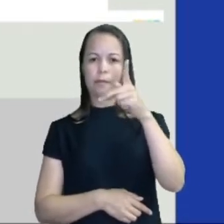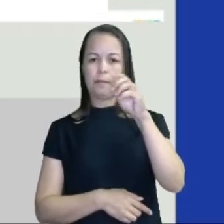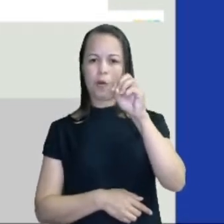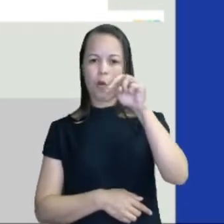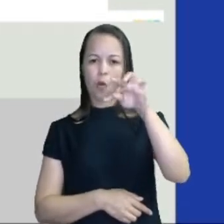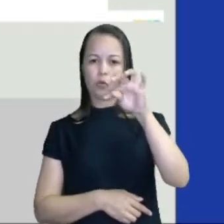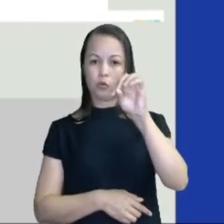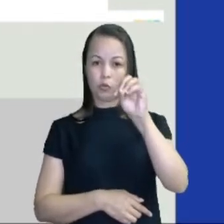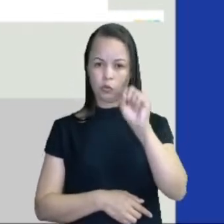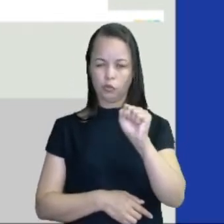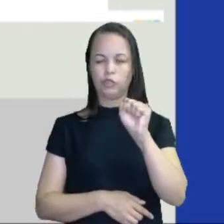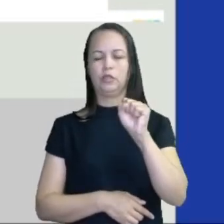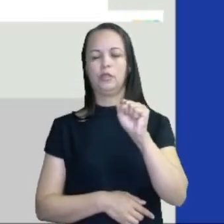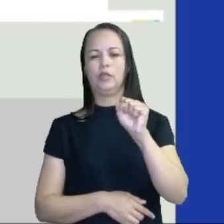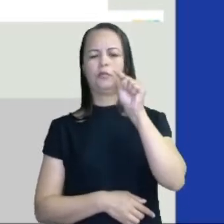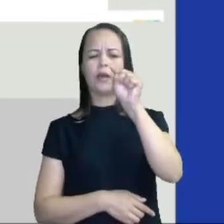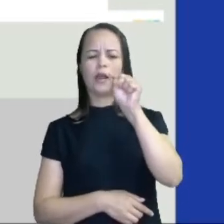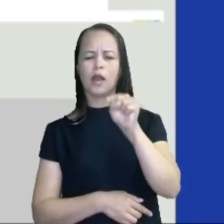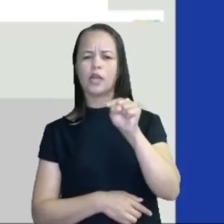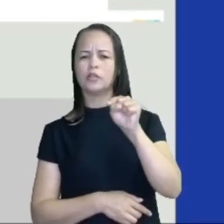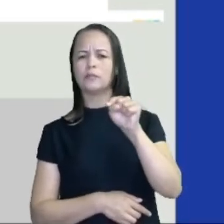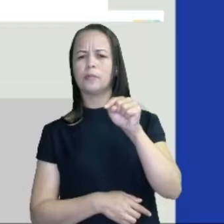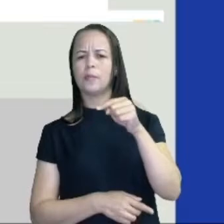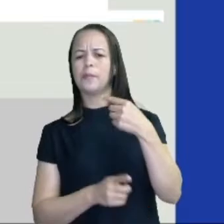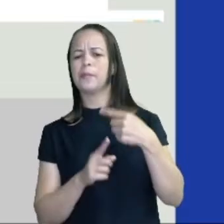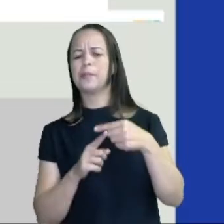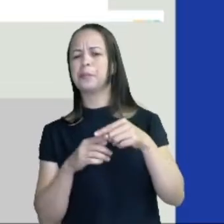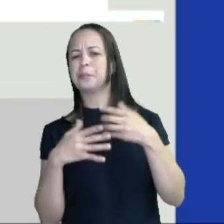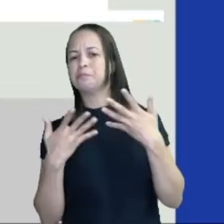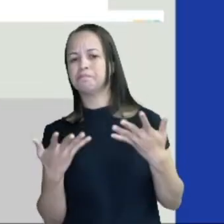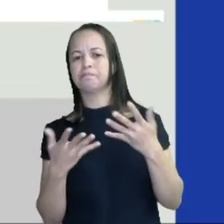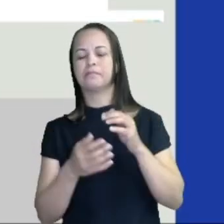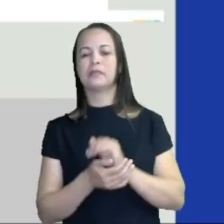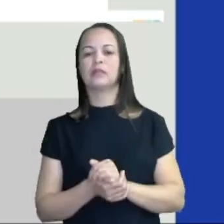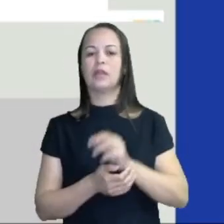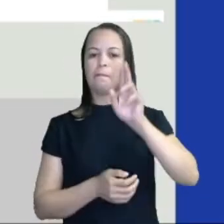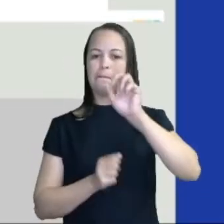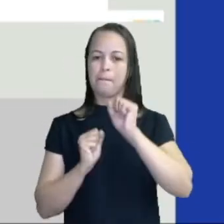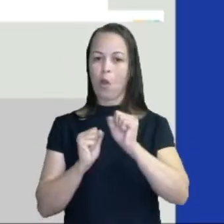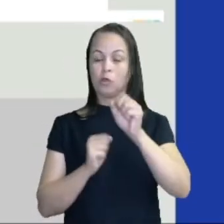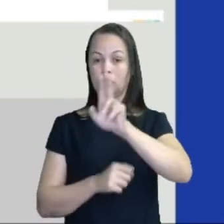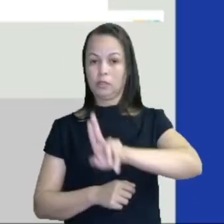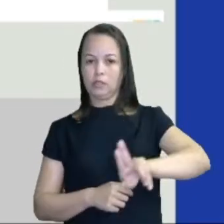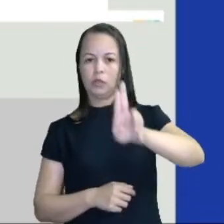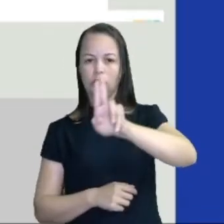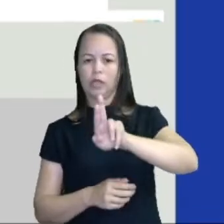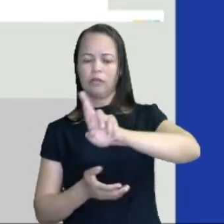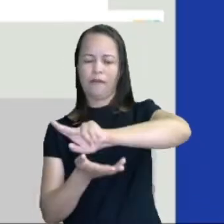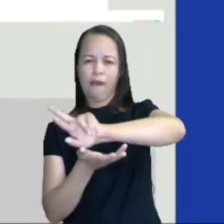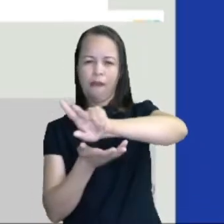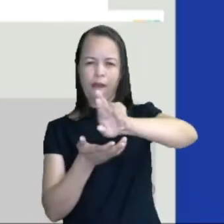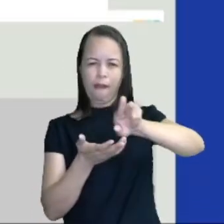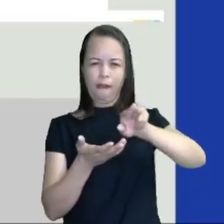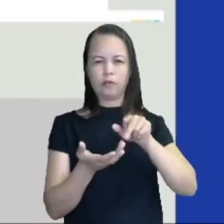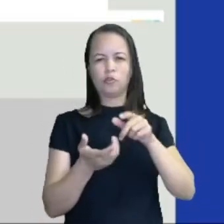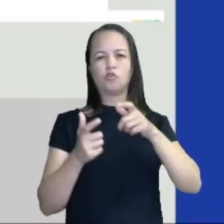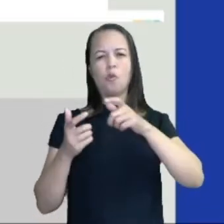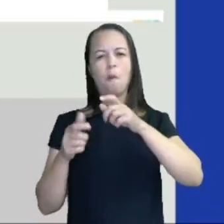pontos? Esse sinal pode ser usado em várias